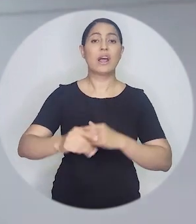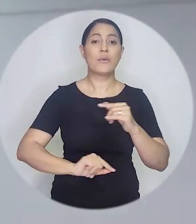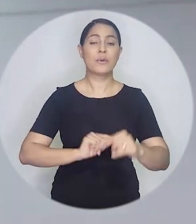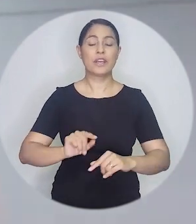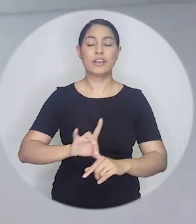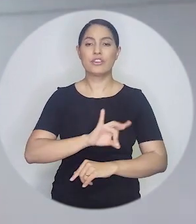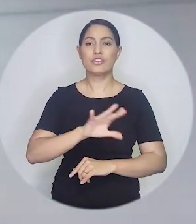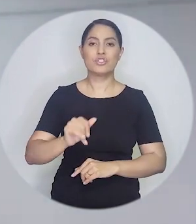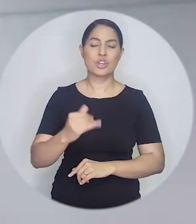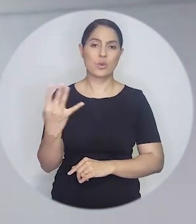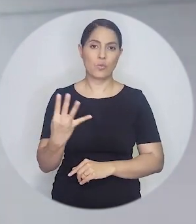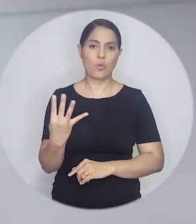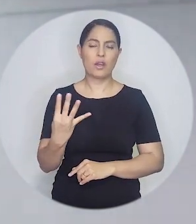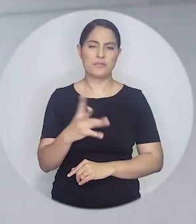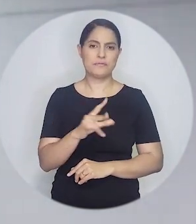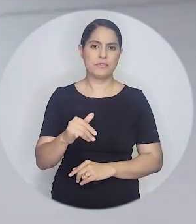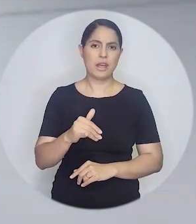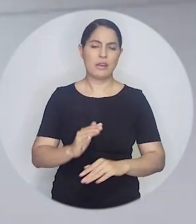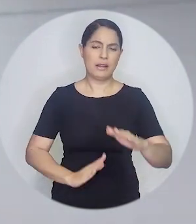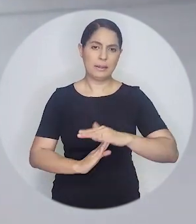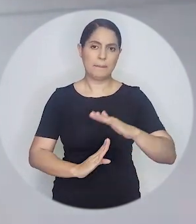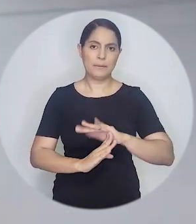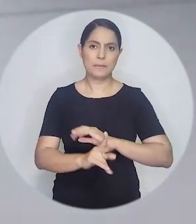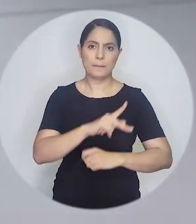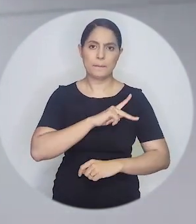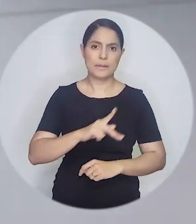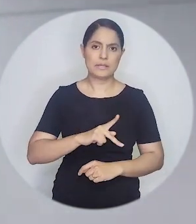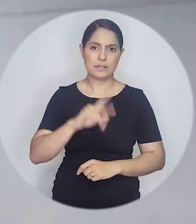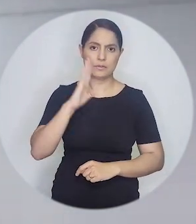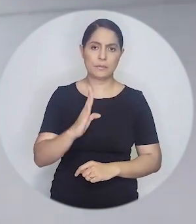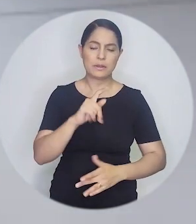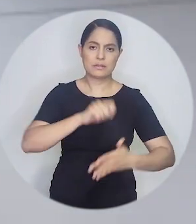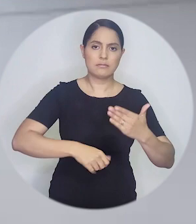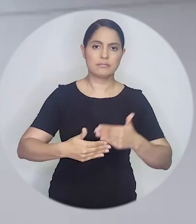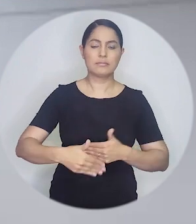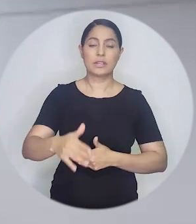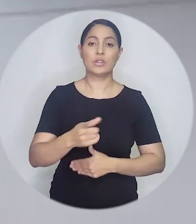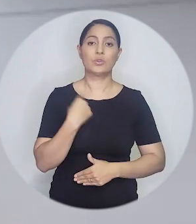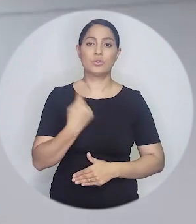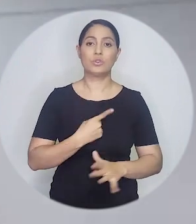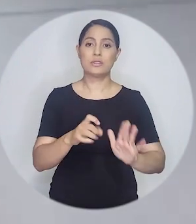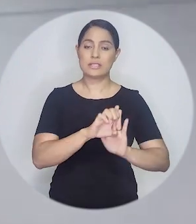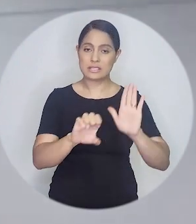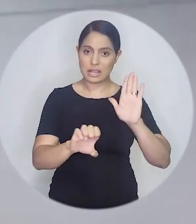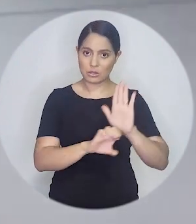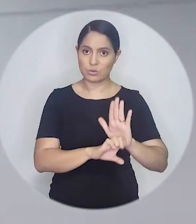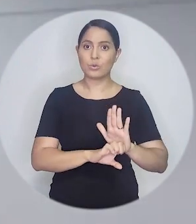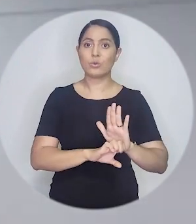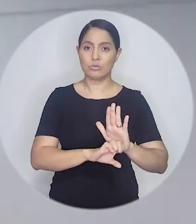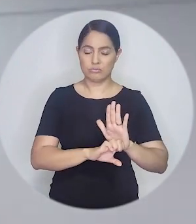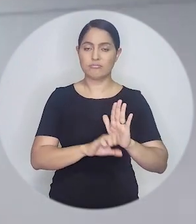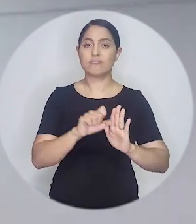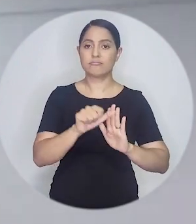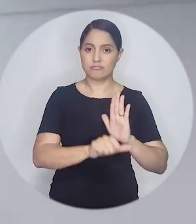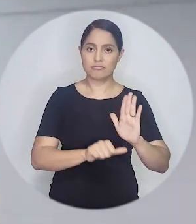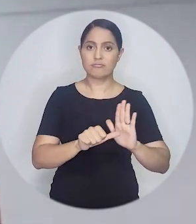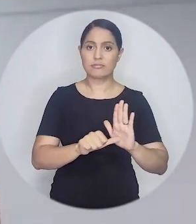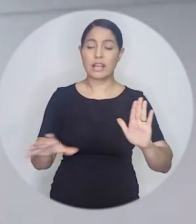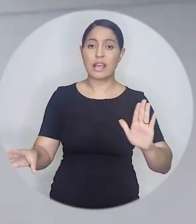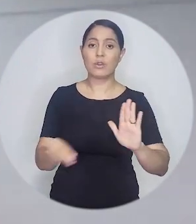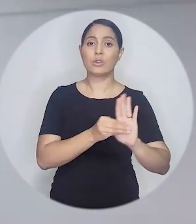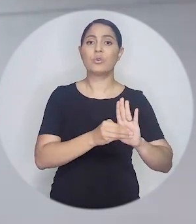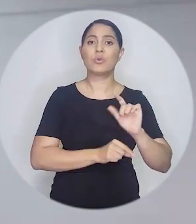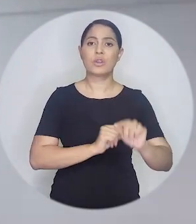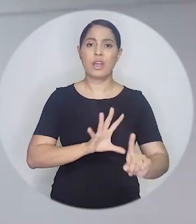virar lei, né? Dia 4 é o prazo para o presidente sancionar essa lei, que vai alterar o nosso estatuto e vai acrescentar a infração